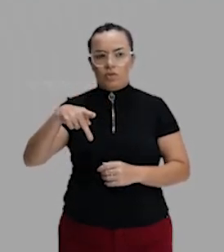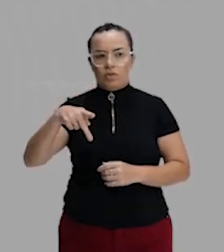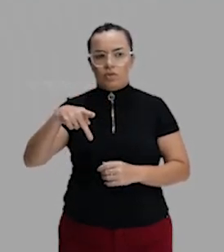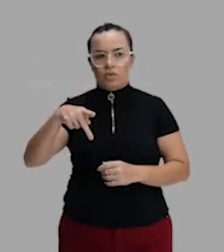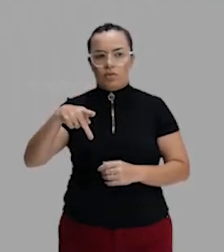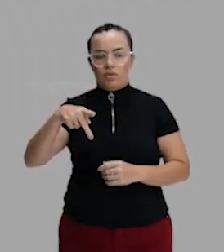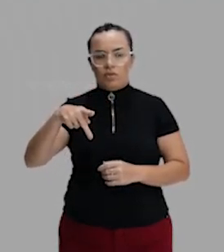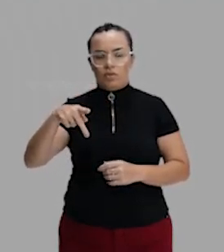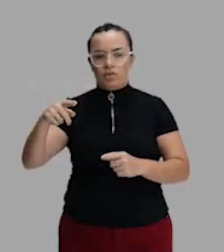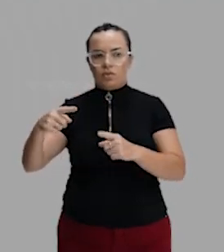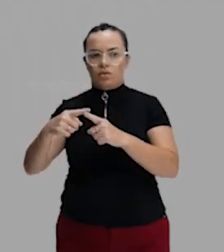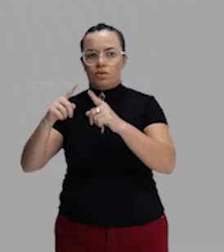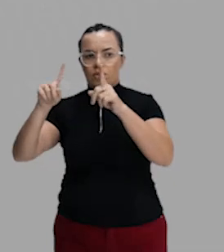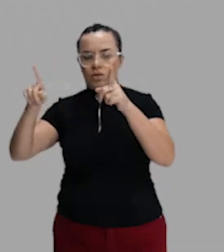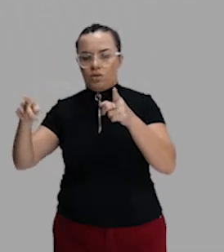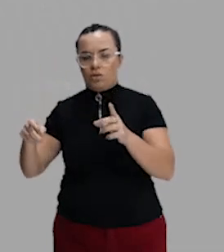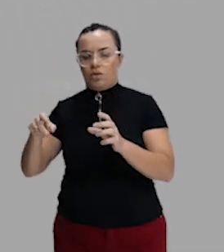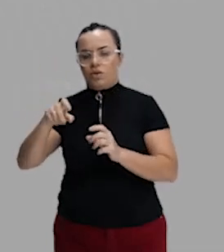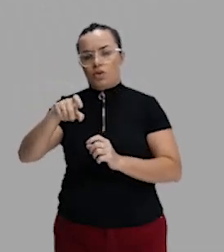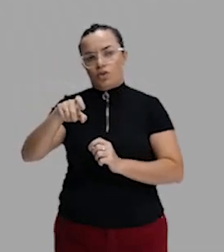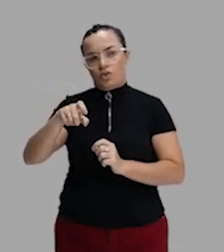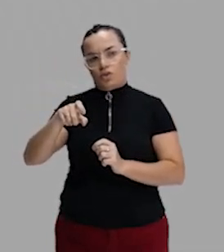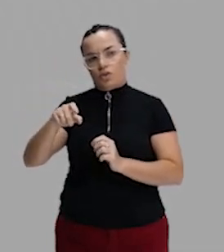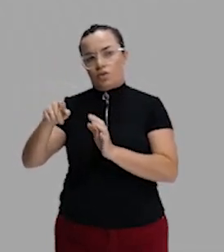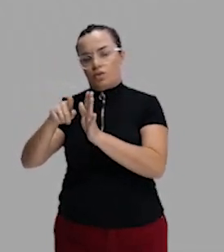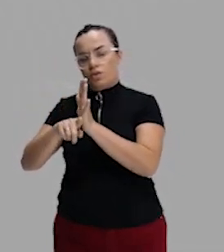que multiplica x menos x0.